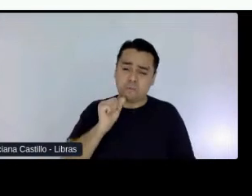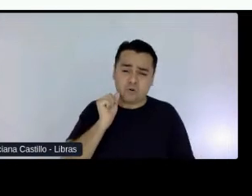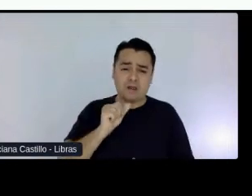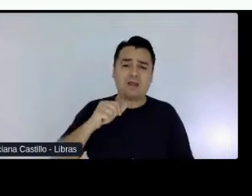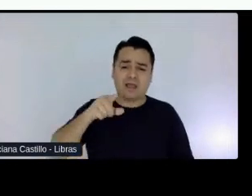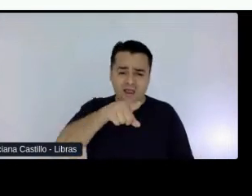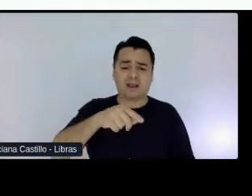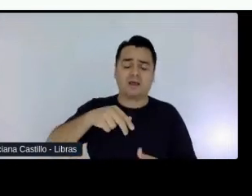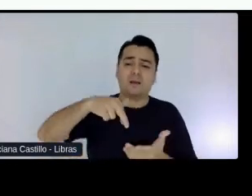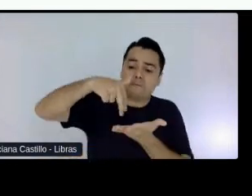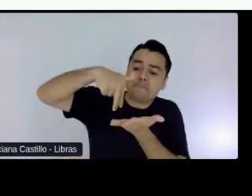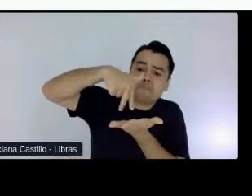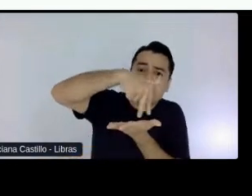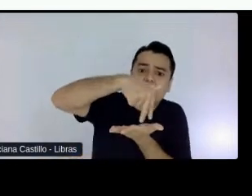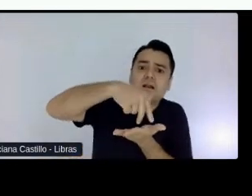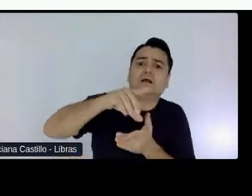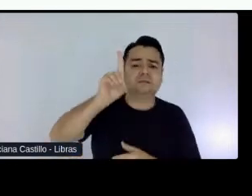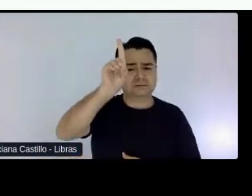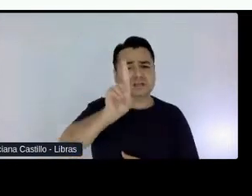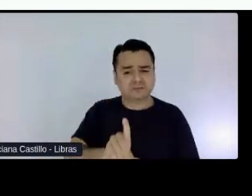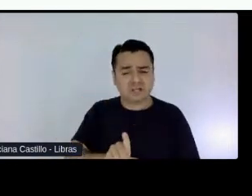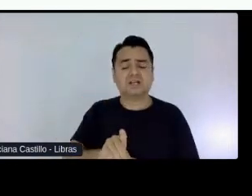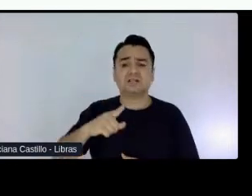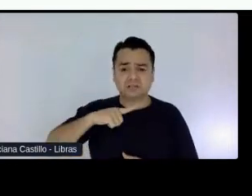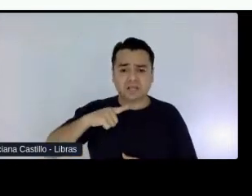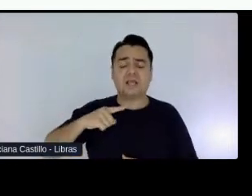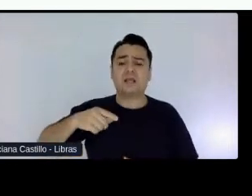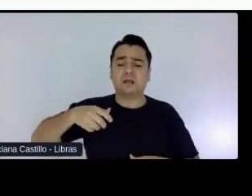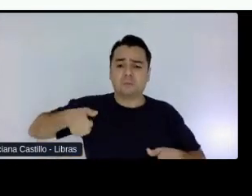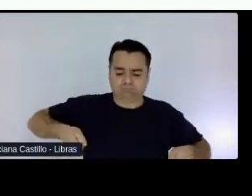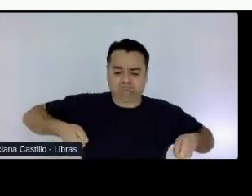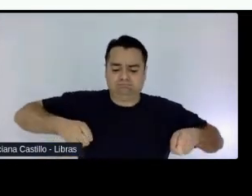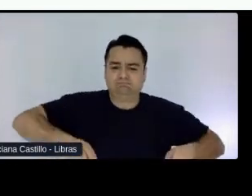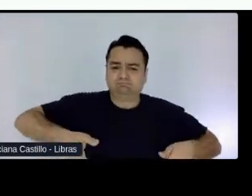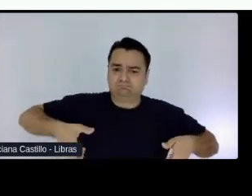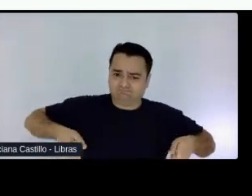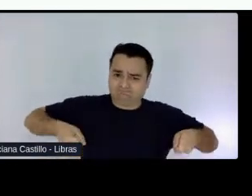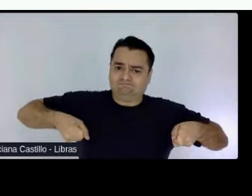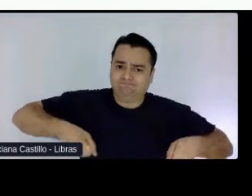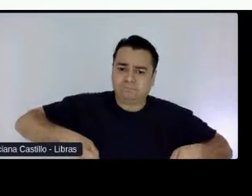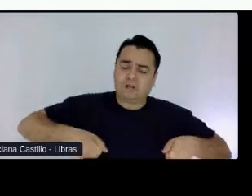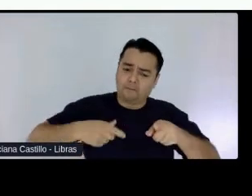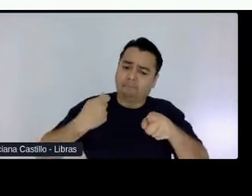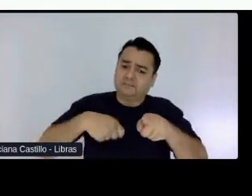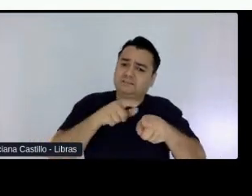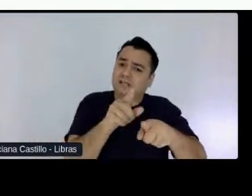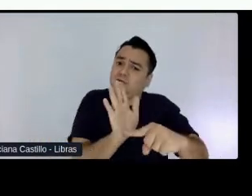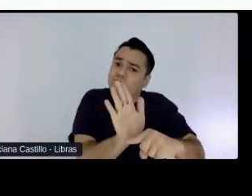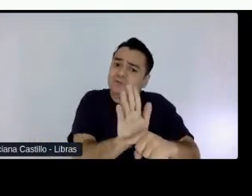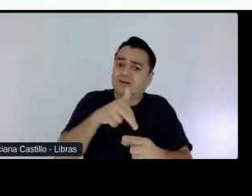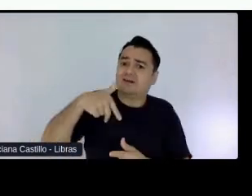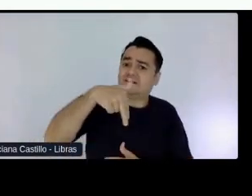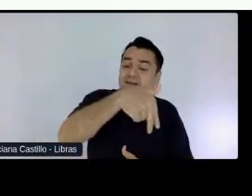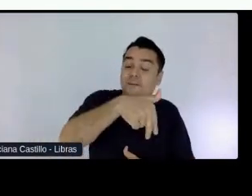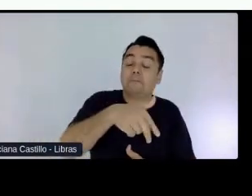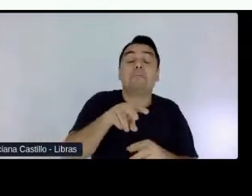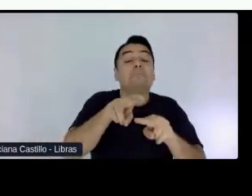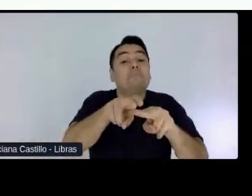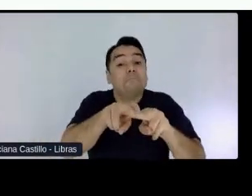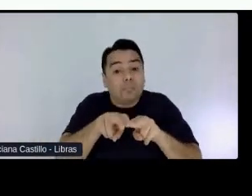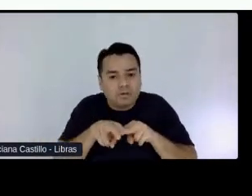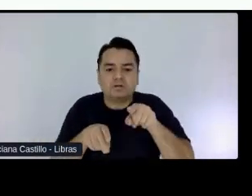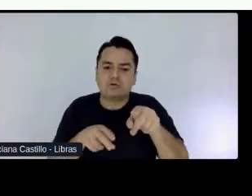nas pernas, e eu faço uso de muletas para andar. E por isso, no meu dia a dia, eu estou sempre falando com as pessoas